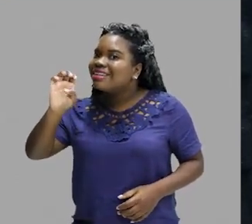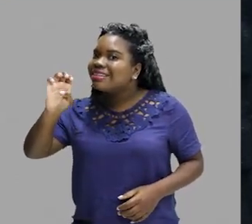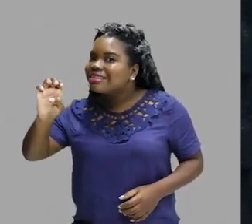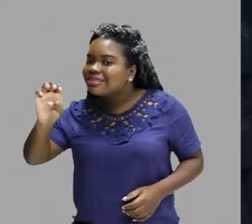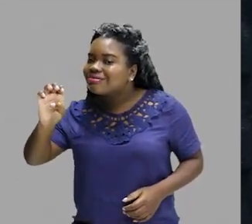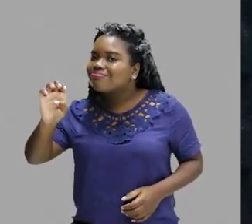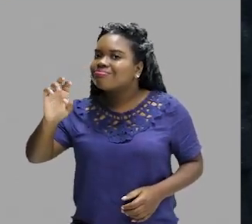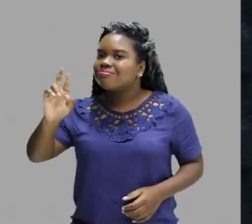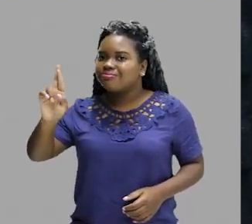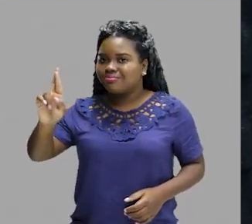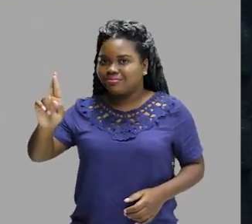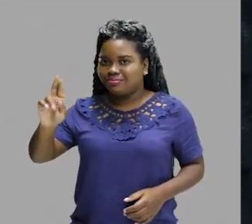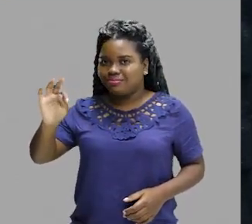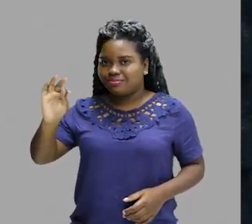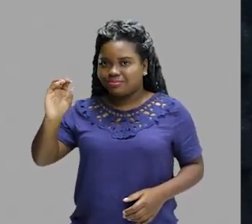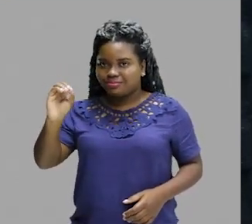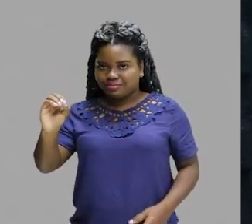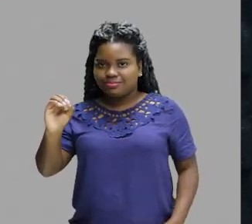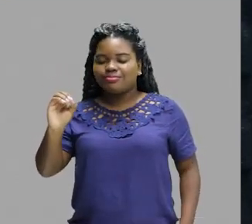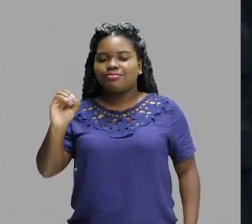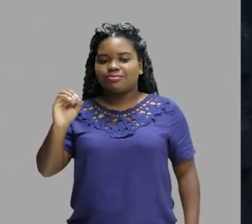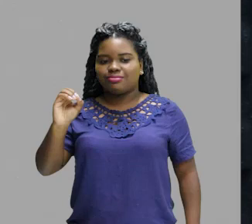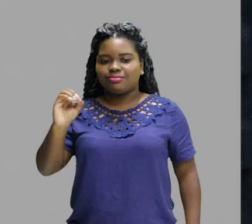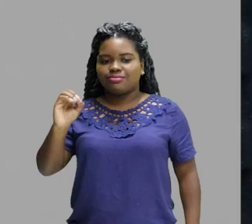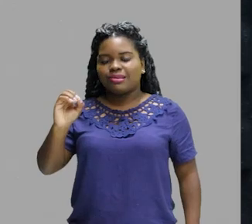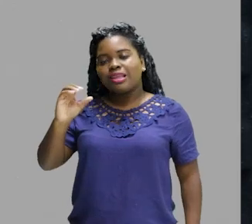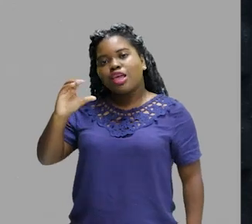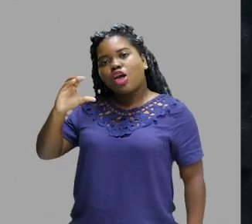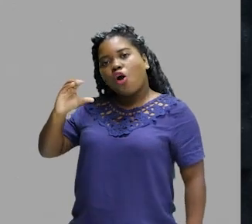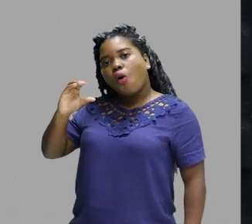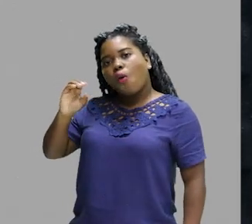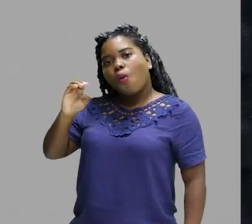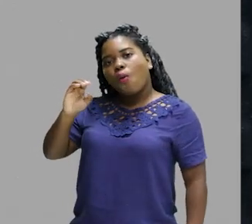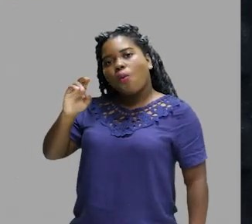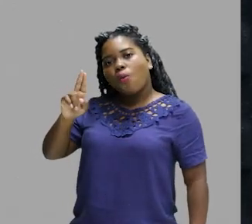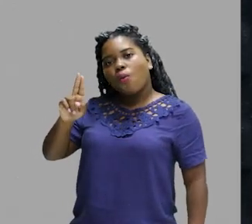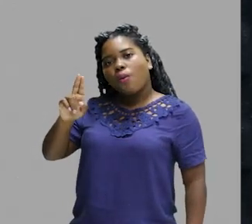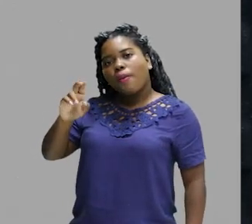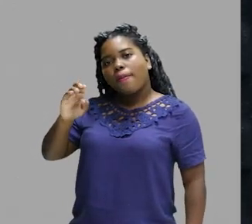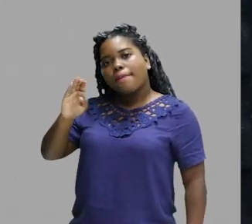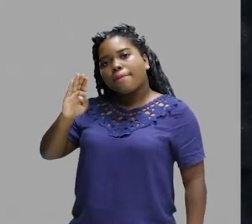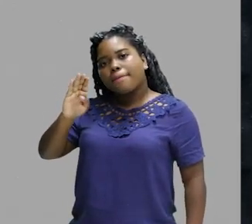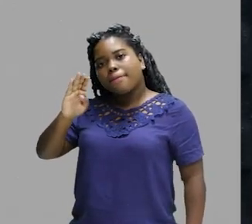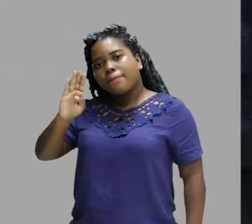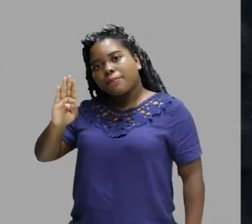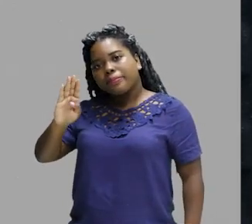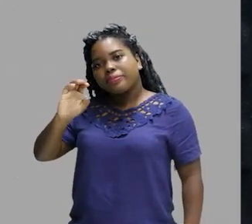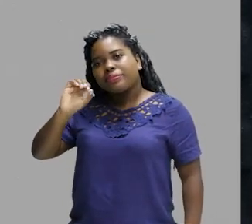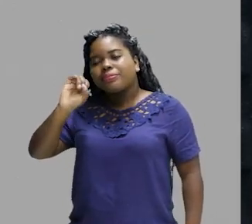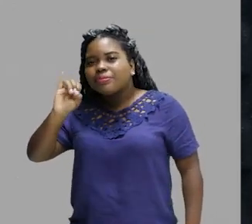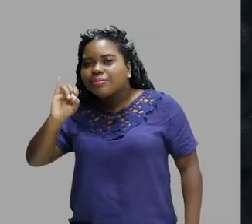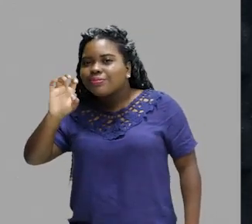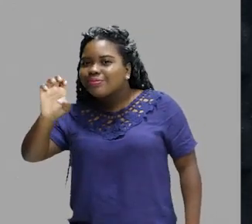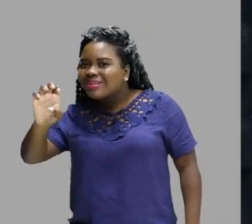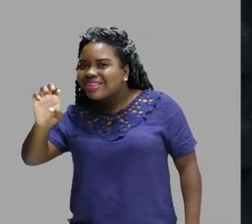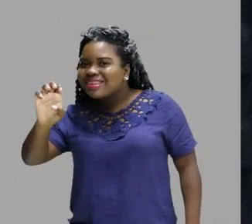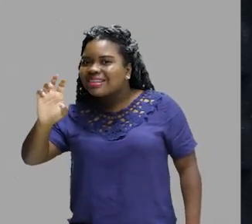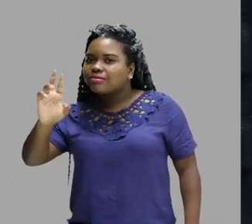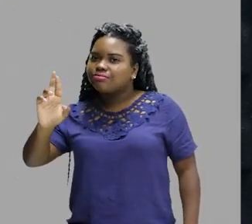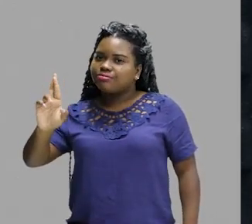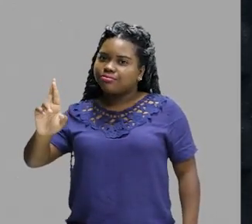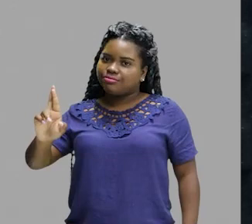tá? Abierto. Cobrir, cubierto, cubierto. Descobrir,